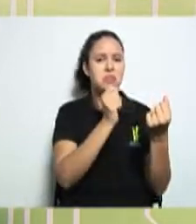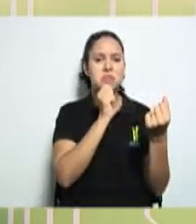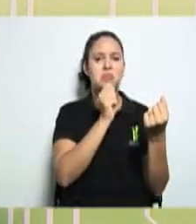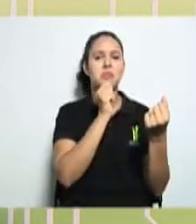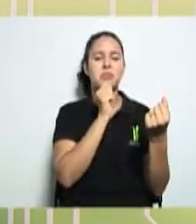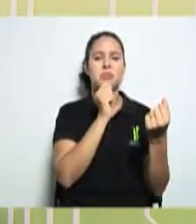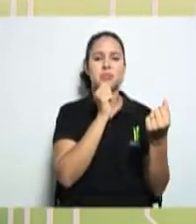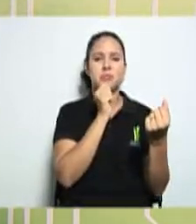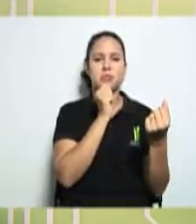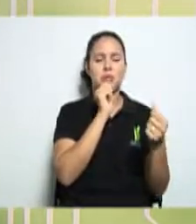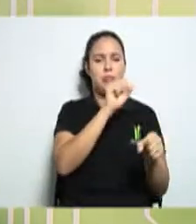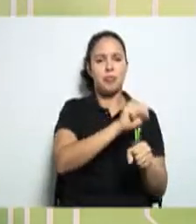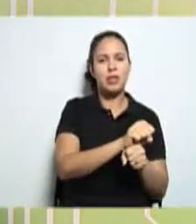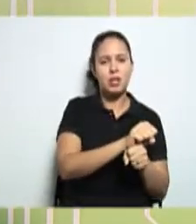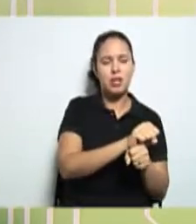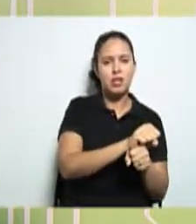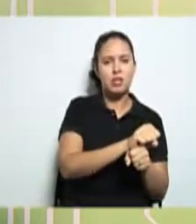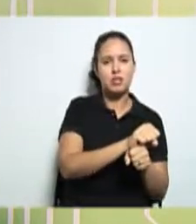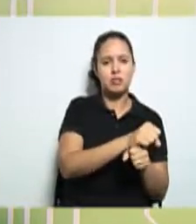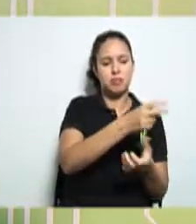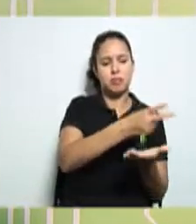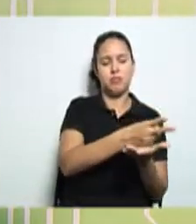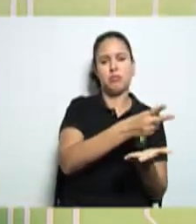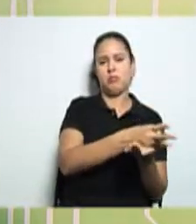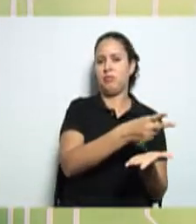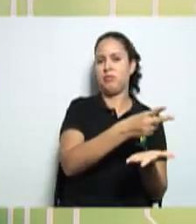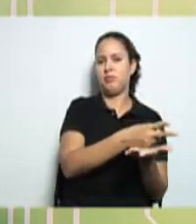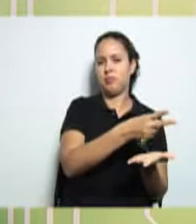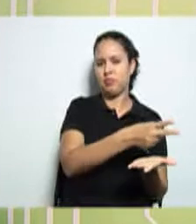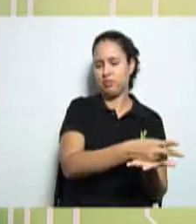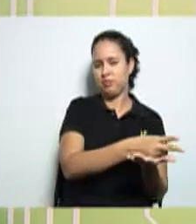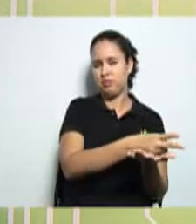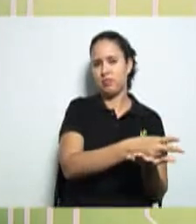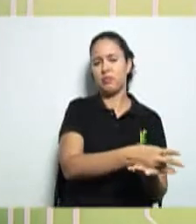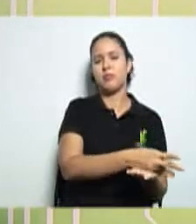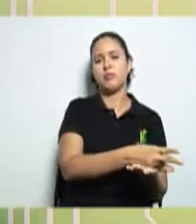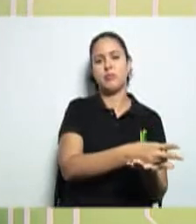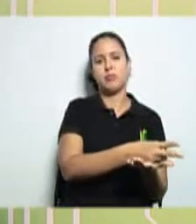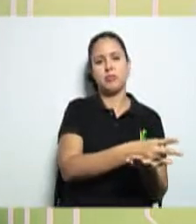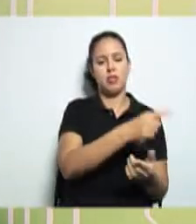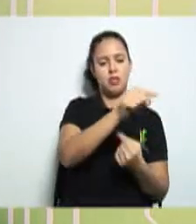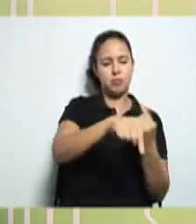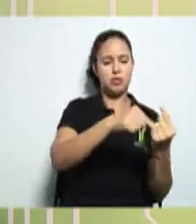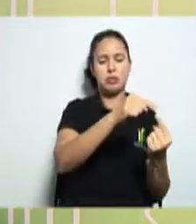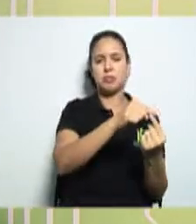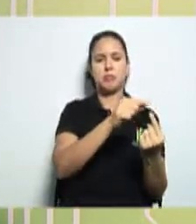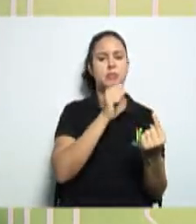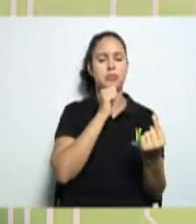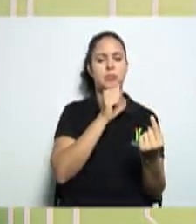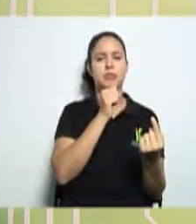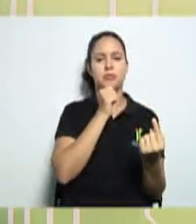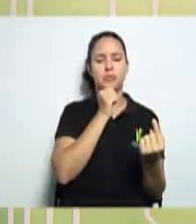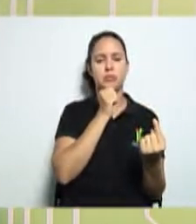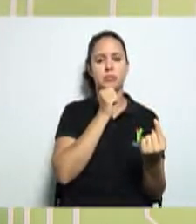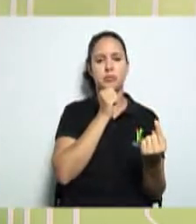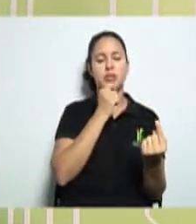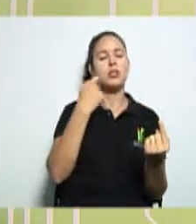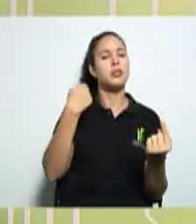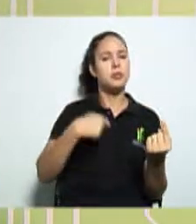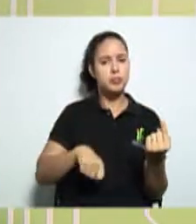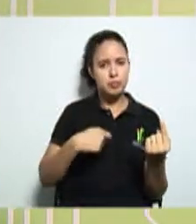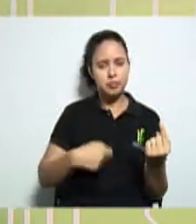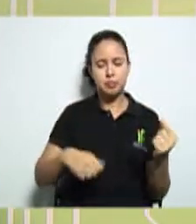Só o dinheiro parado vai ficar parado lá e não vai atingir os objetivos da organização. Só